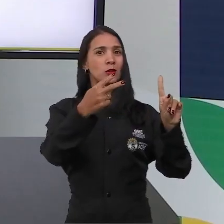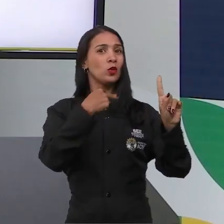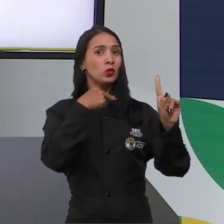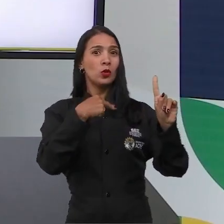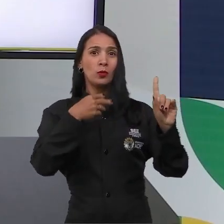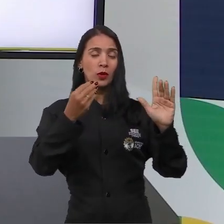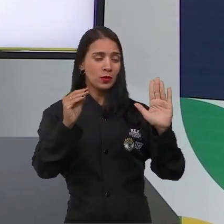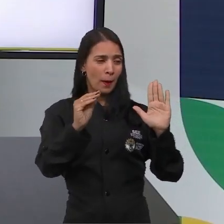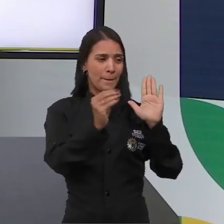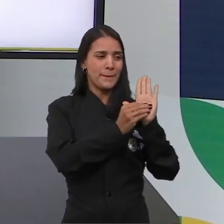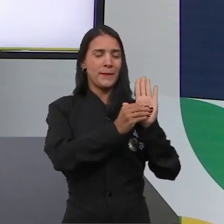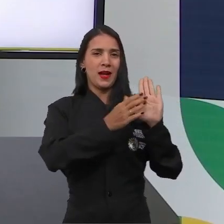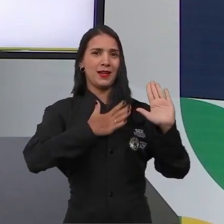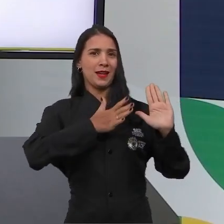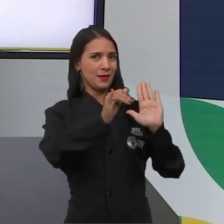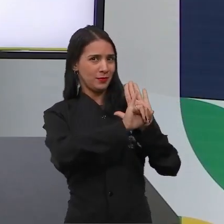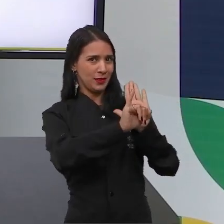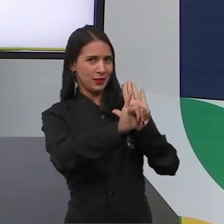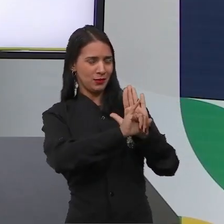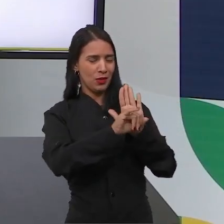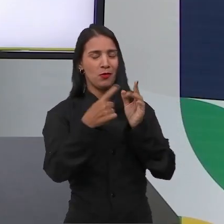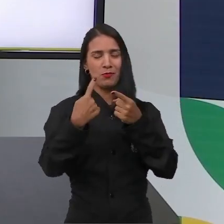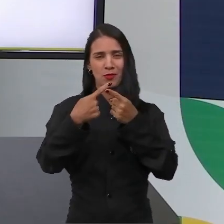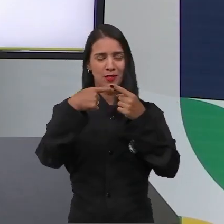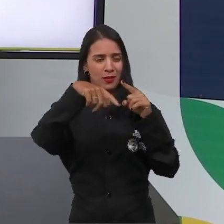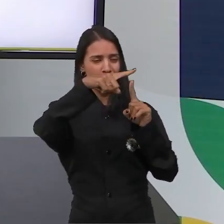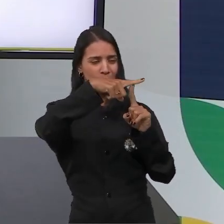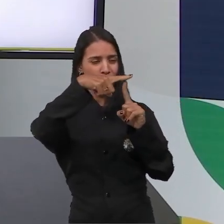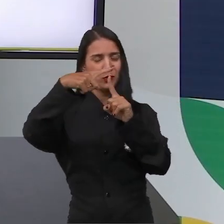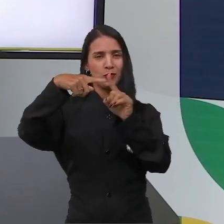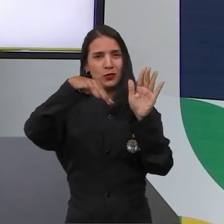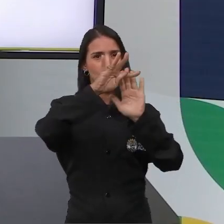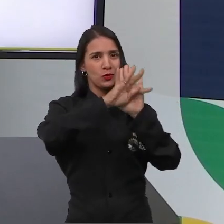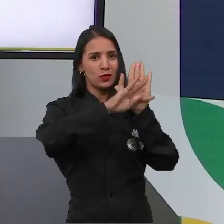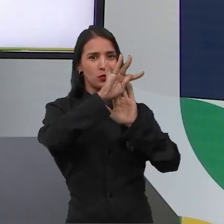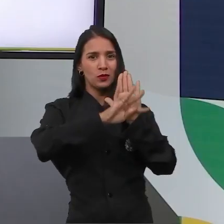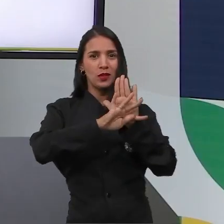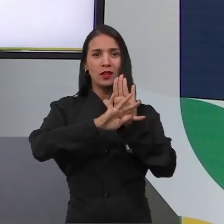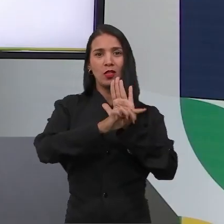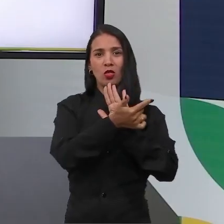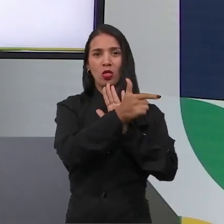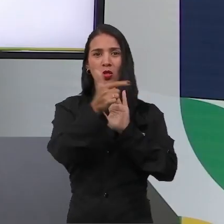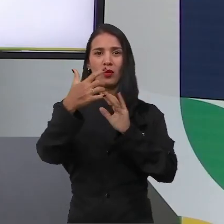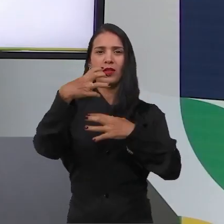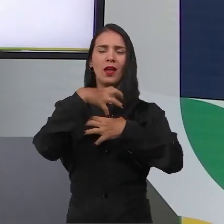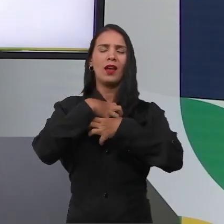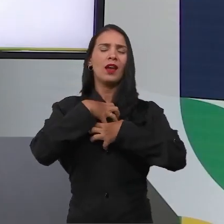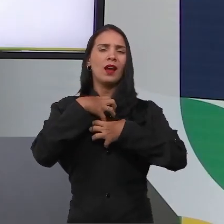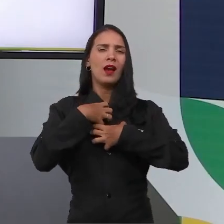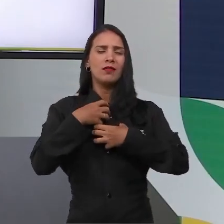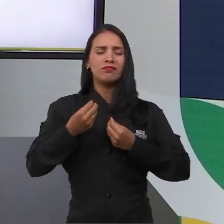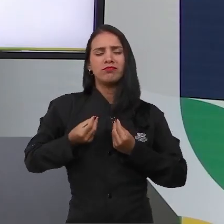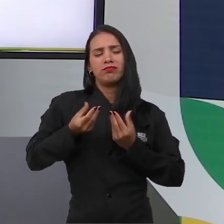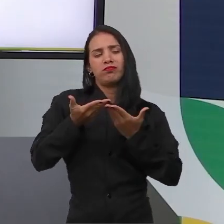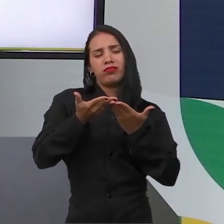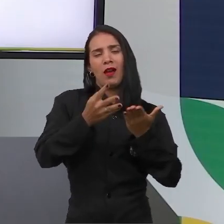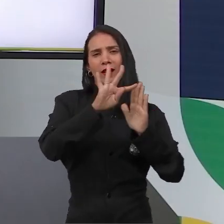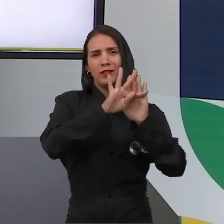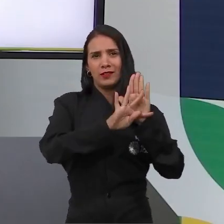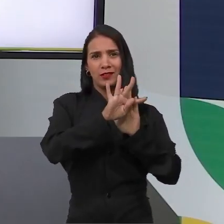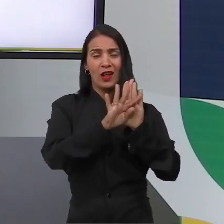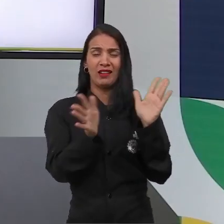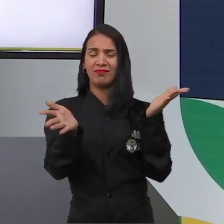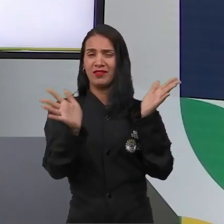de texto, eu não tenho uma função da linguagem emotiva. O que seria essa função da linguagem